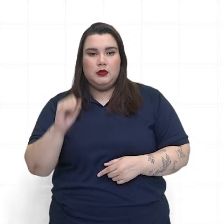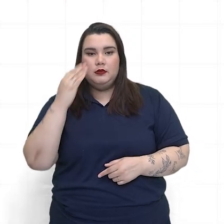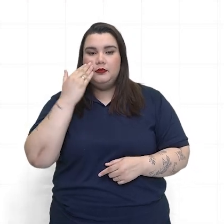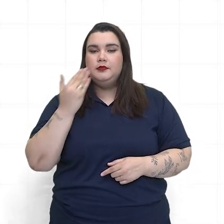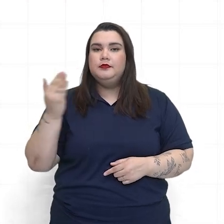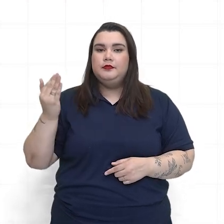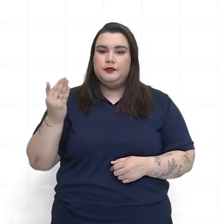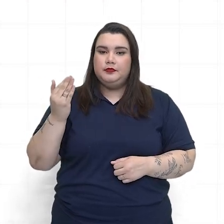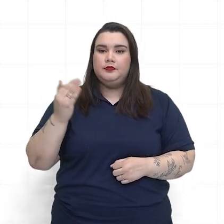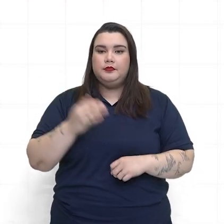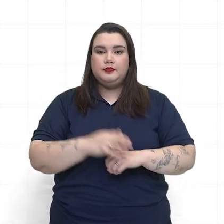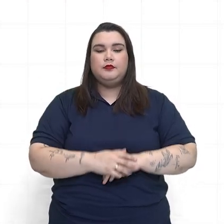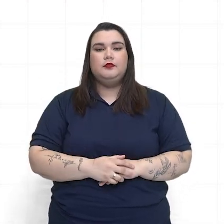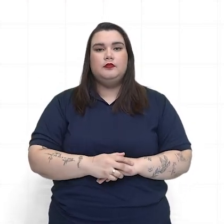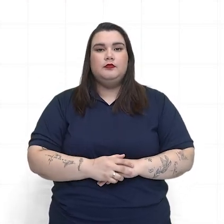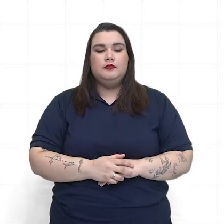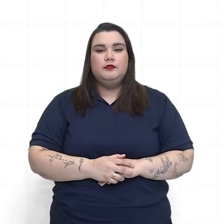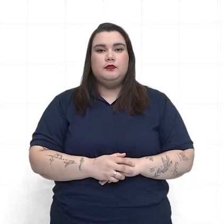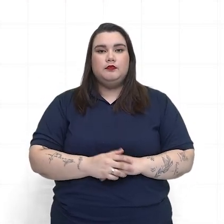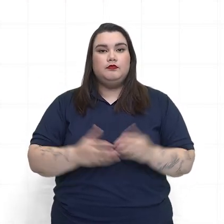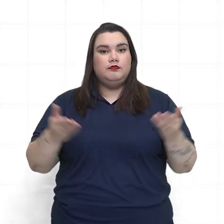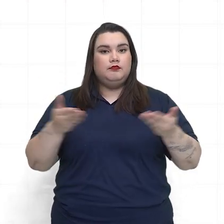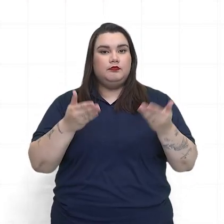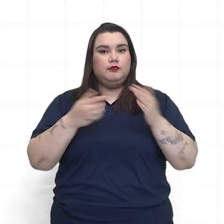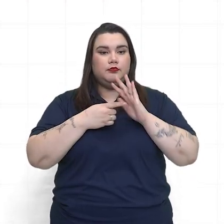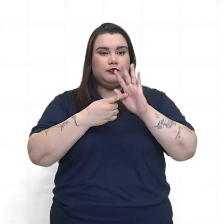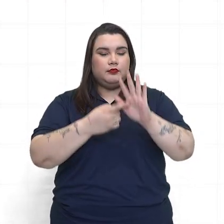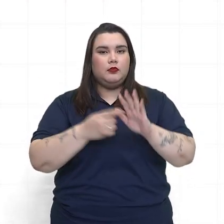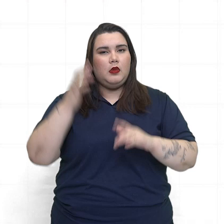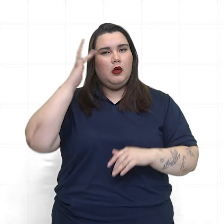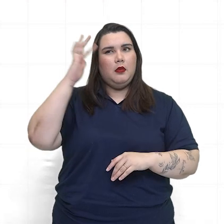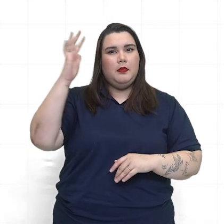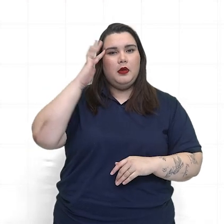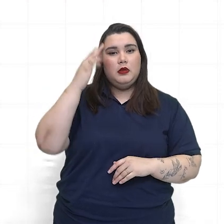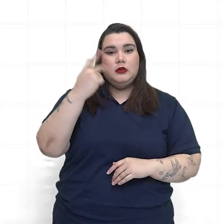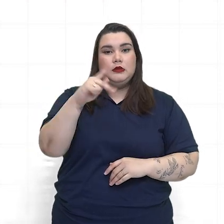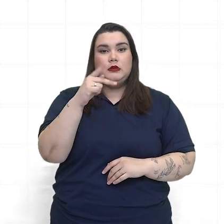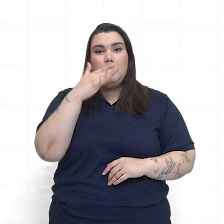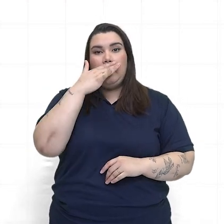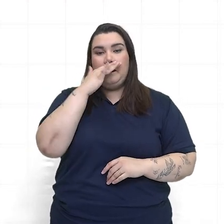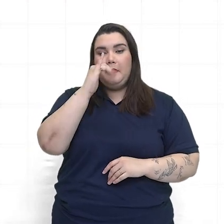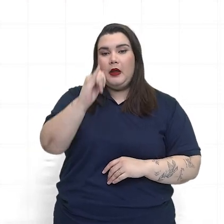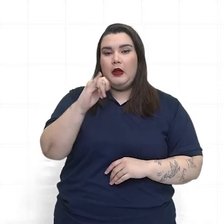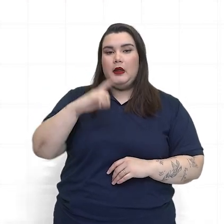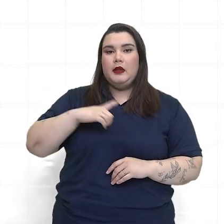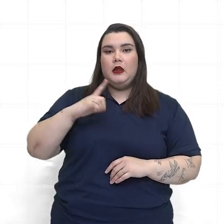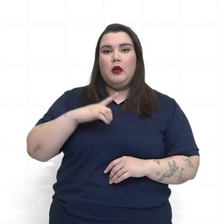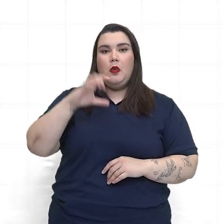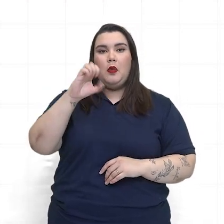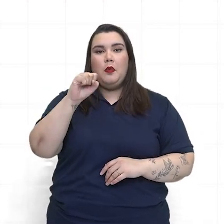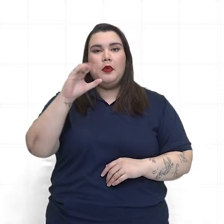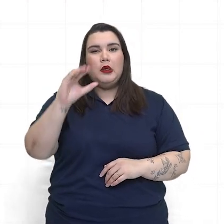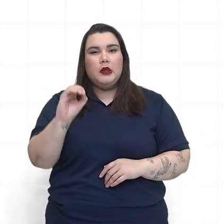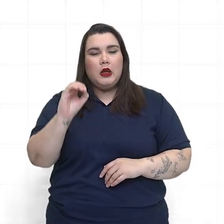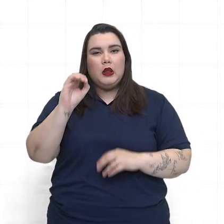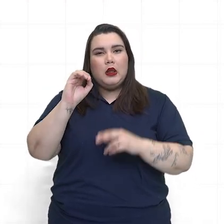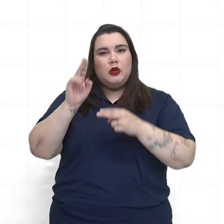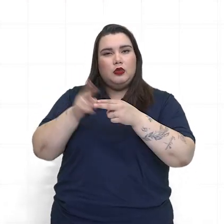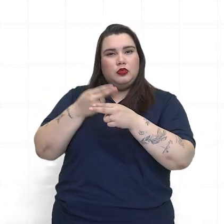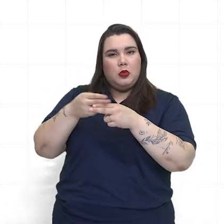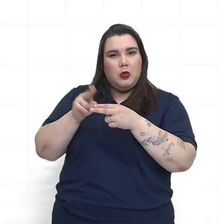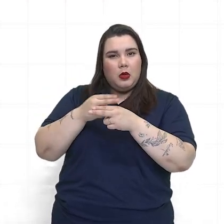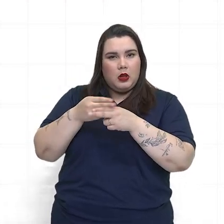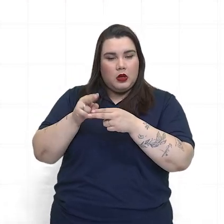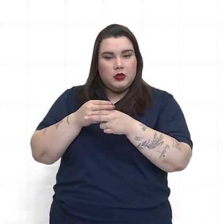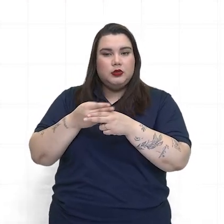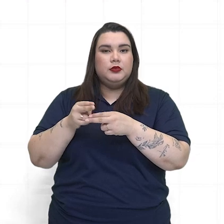situação do nosso dia a dia. Imagine que seu pai tem 80 bombons. Então, ele